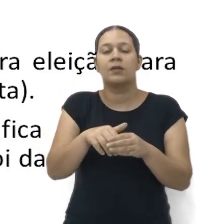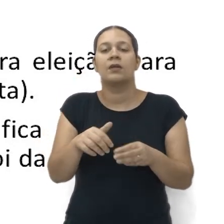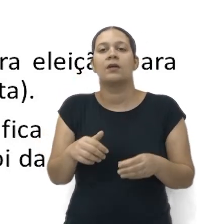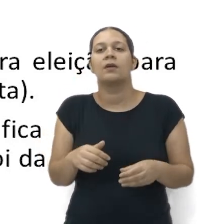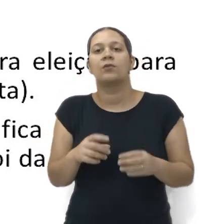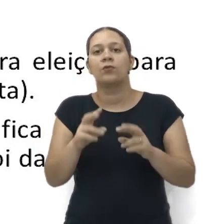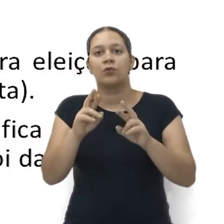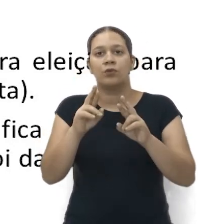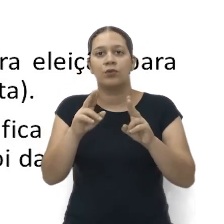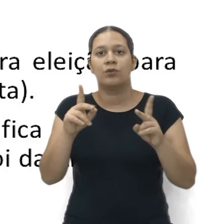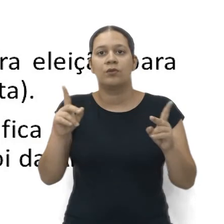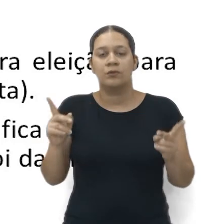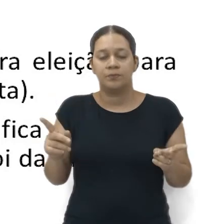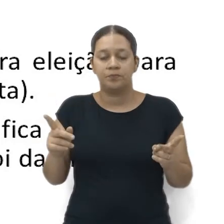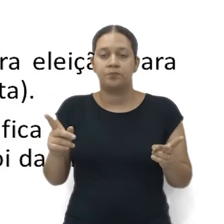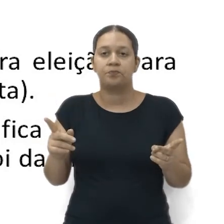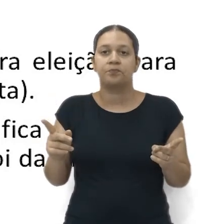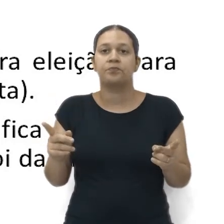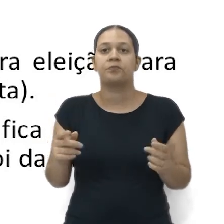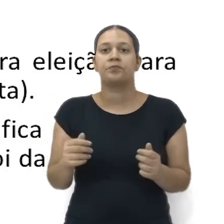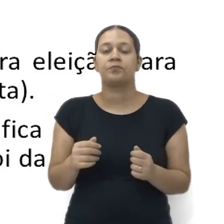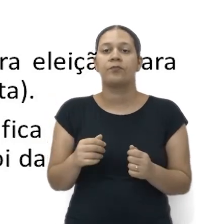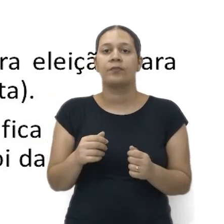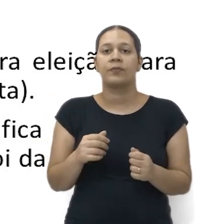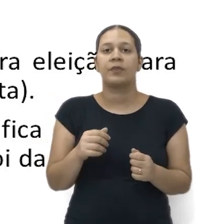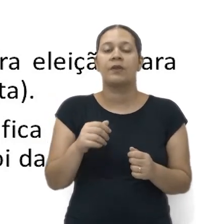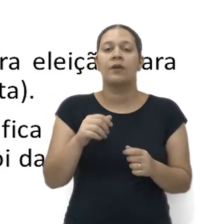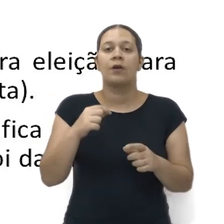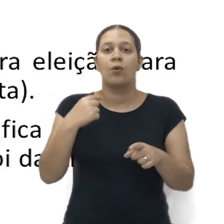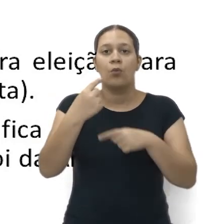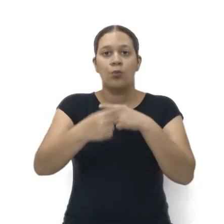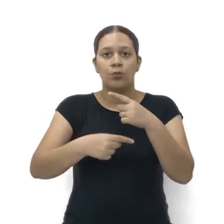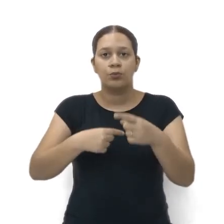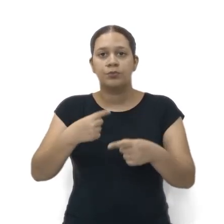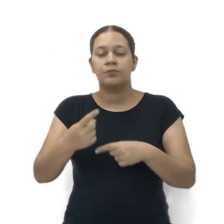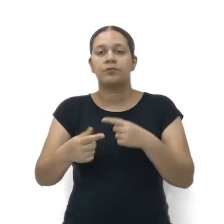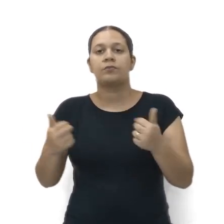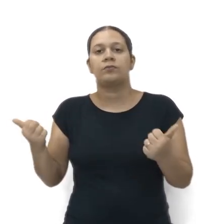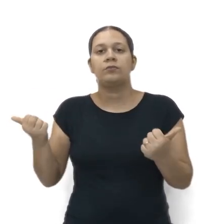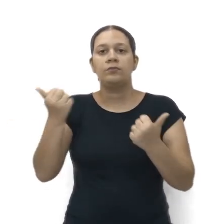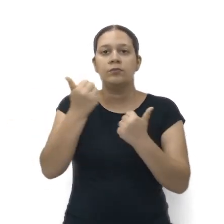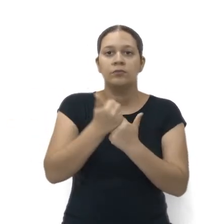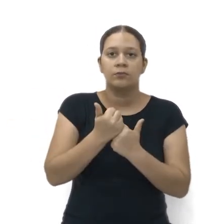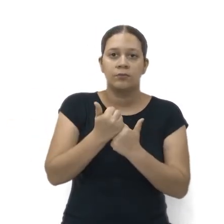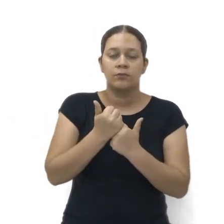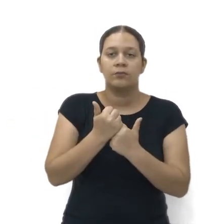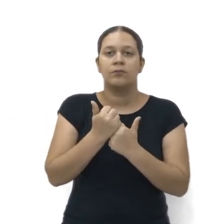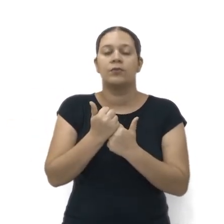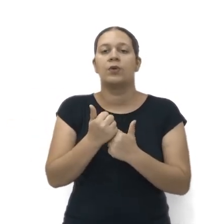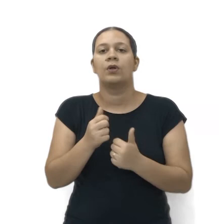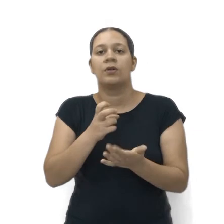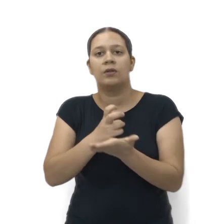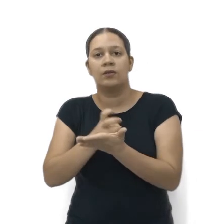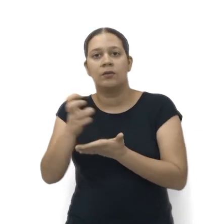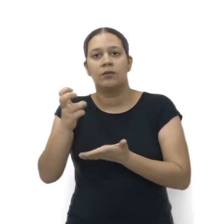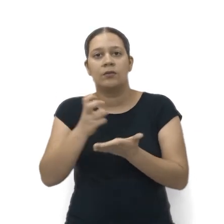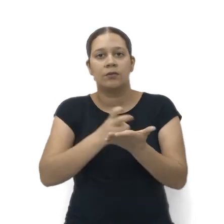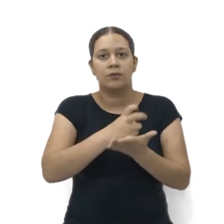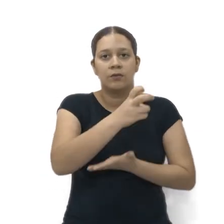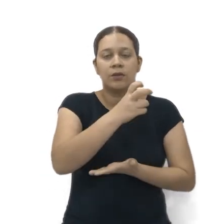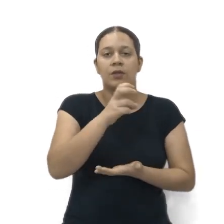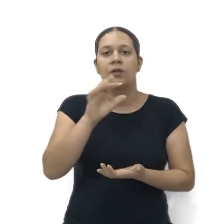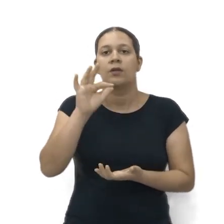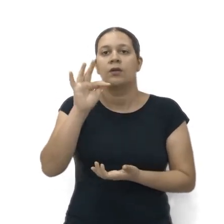diretas, foram indiretas. Tancredo morreu, Sarney assumiu, né? Depois disso tem o impeachment de Fernando